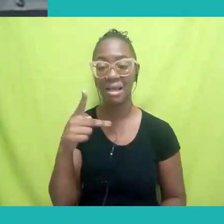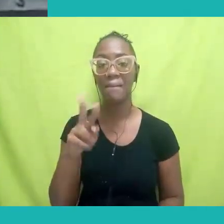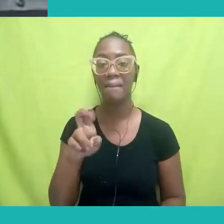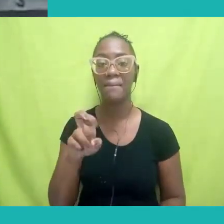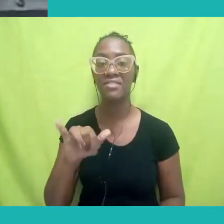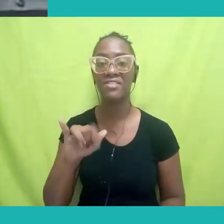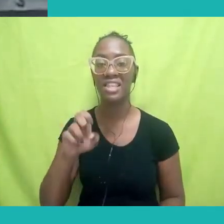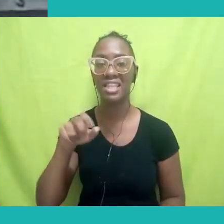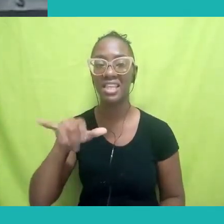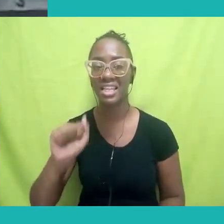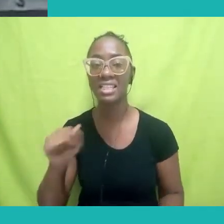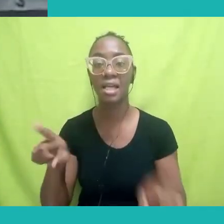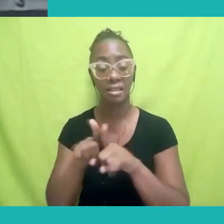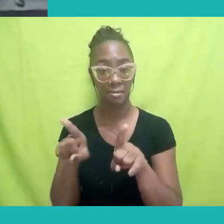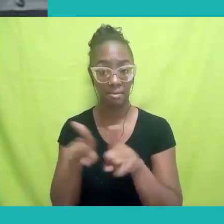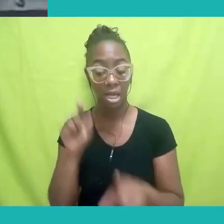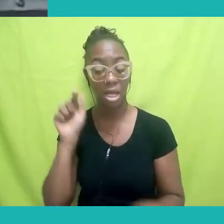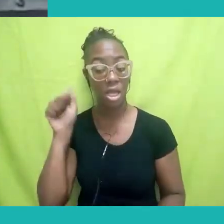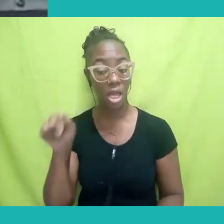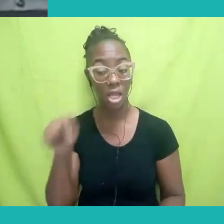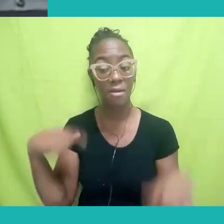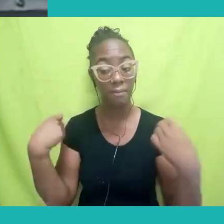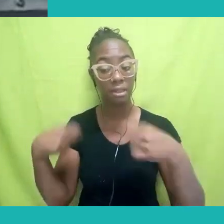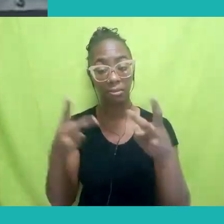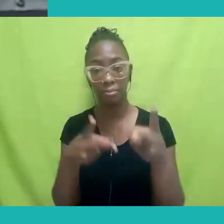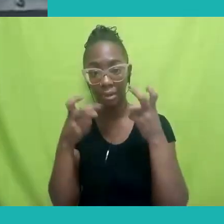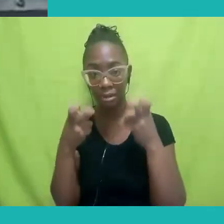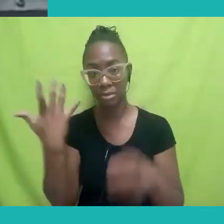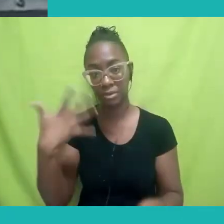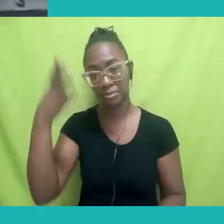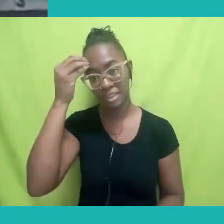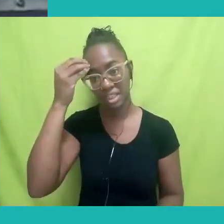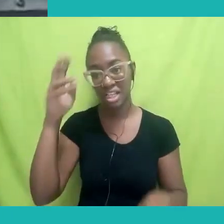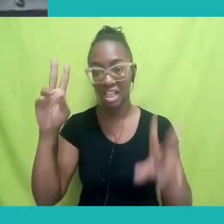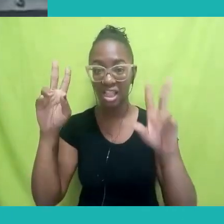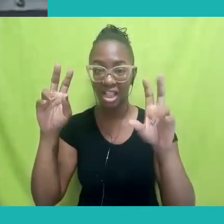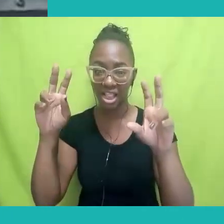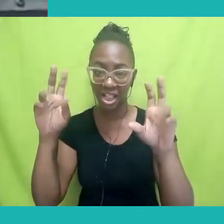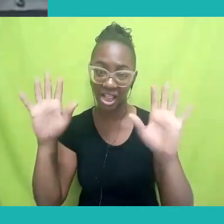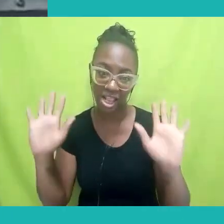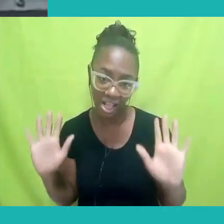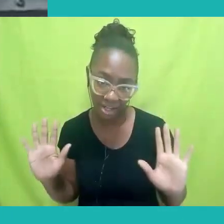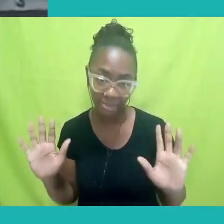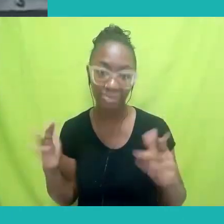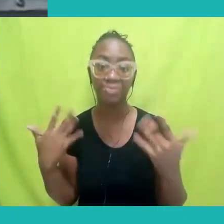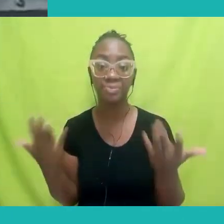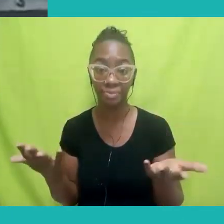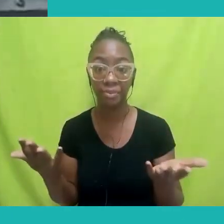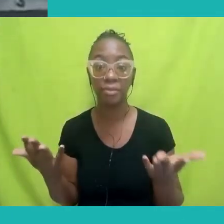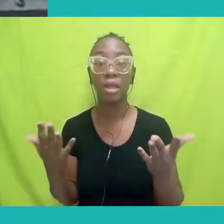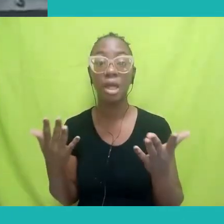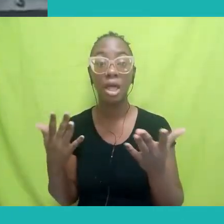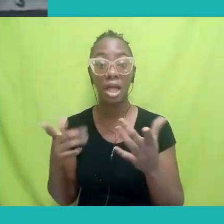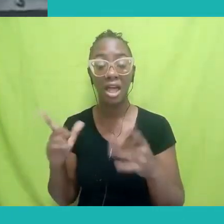aqui, necessariamente, ele deve ser lido entre aspas, tá? Ele tem características